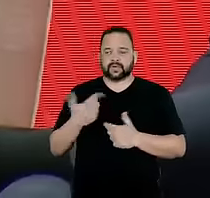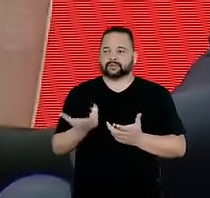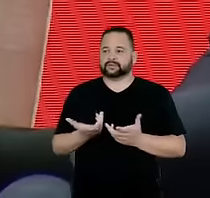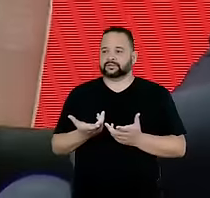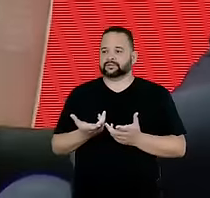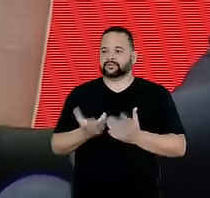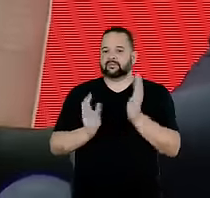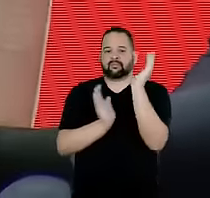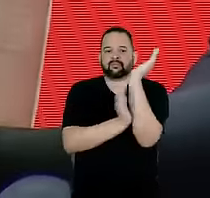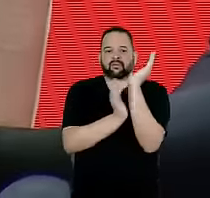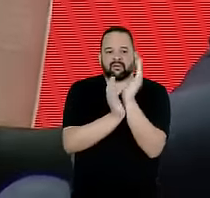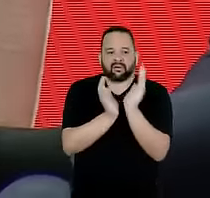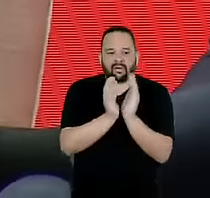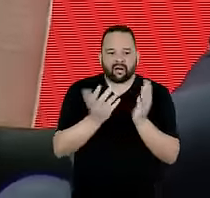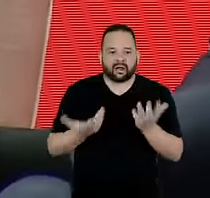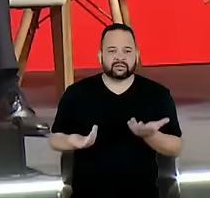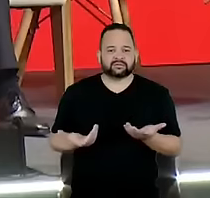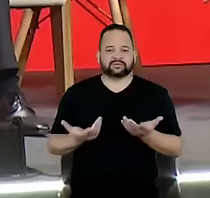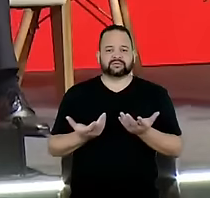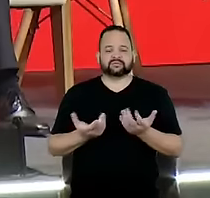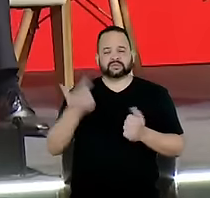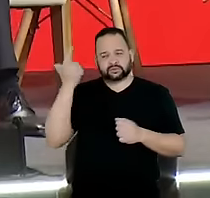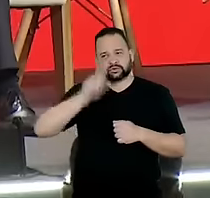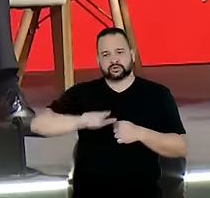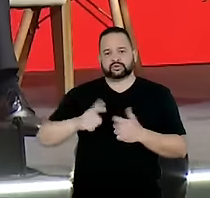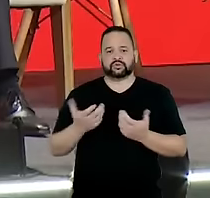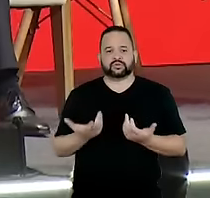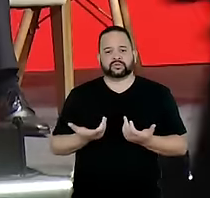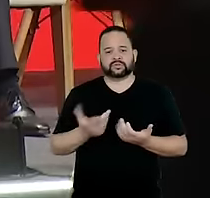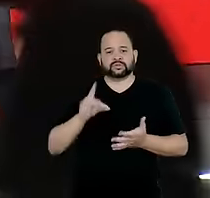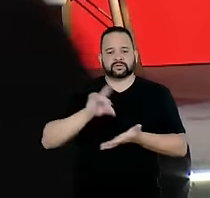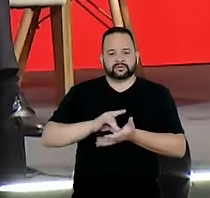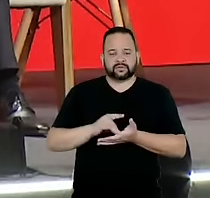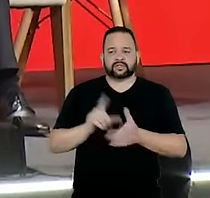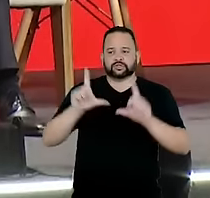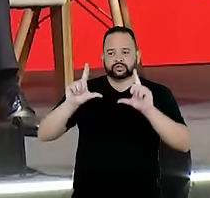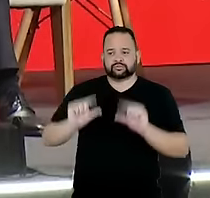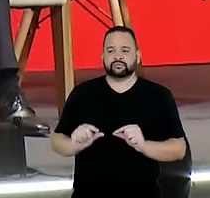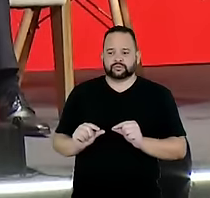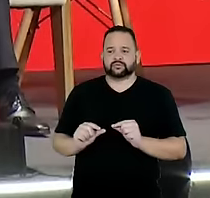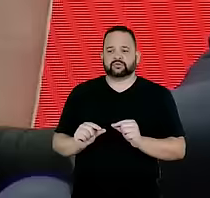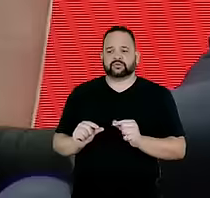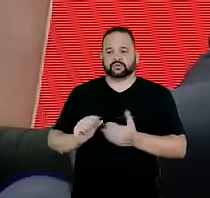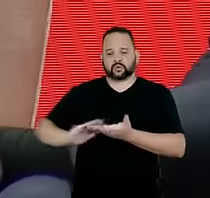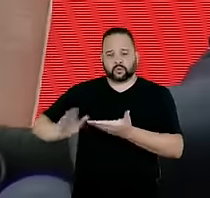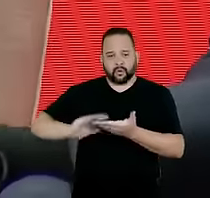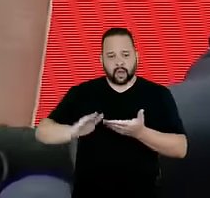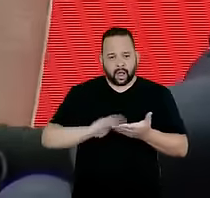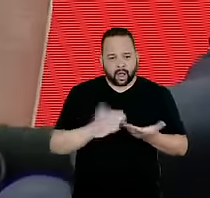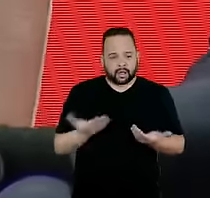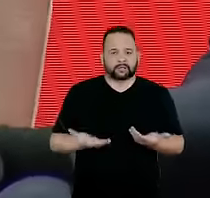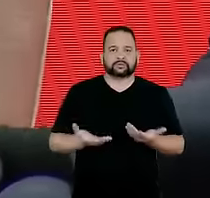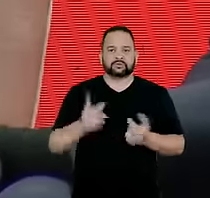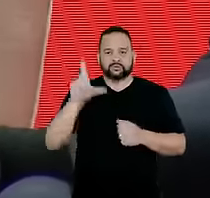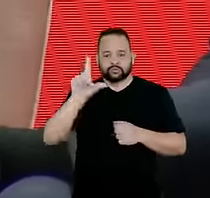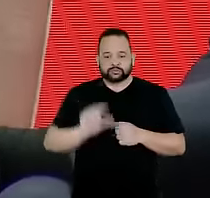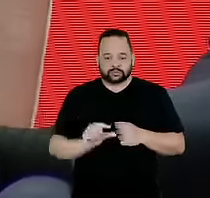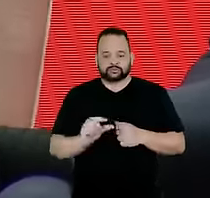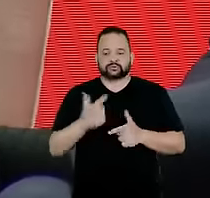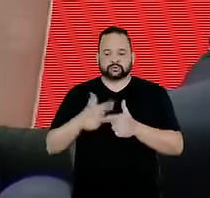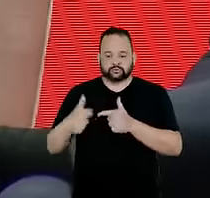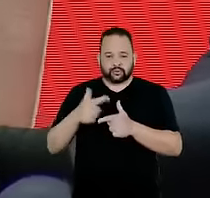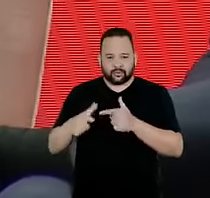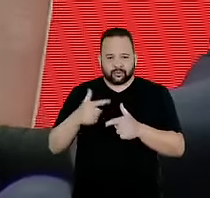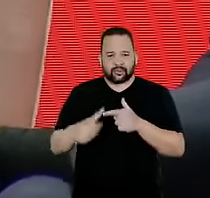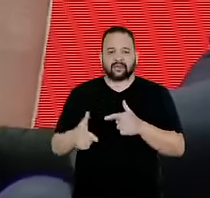ineficiente para que a gente consiga reduzir custo de capital reduzir os gargalos que travam a economia tornar o